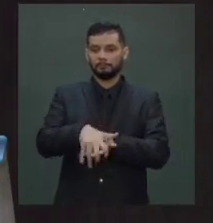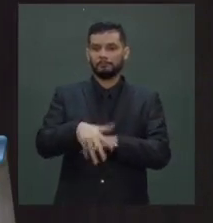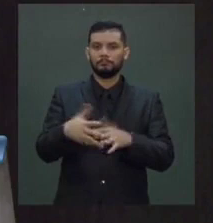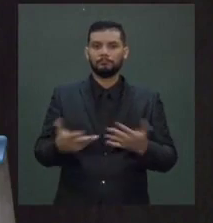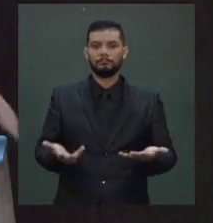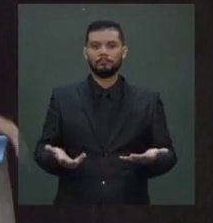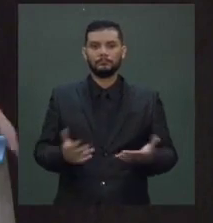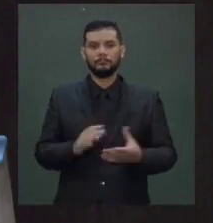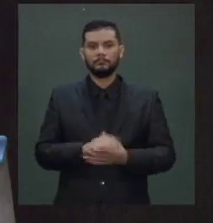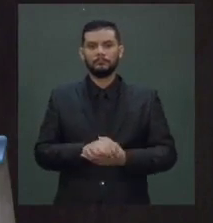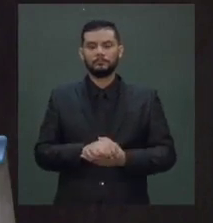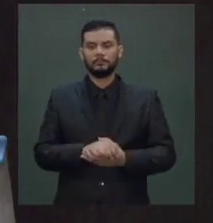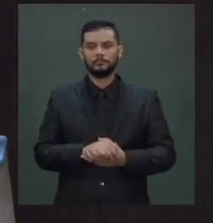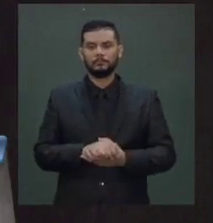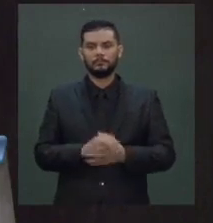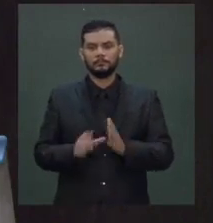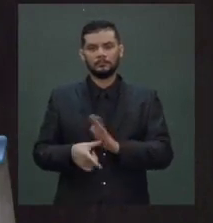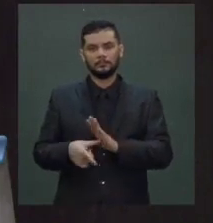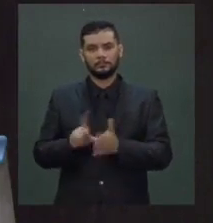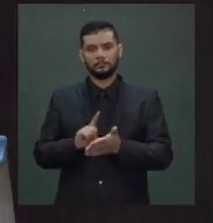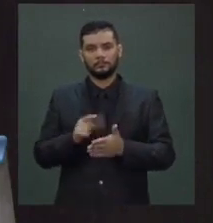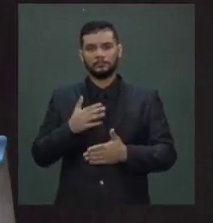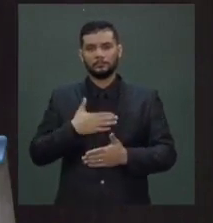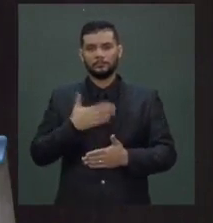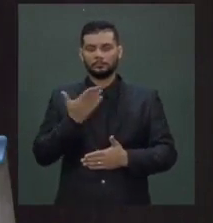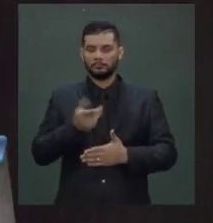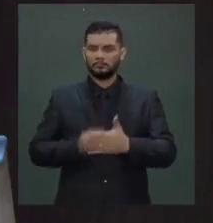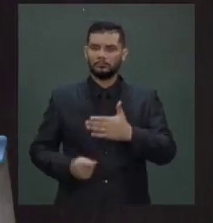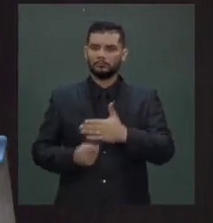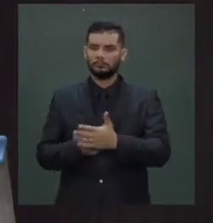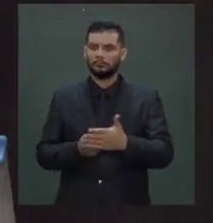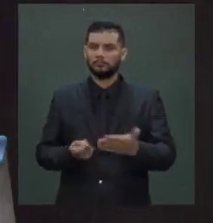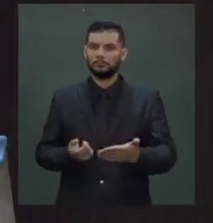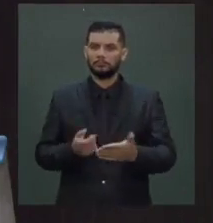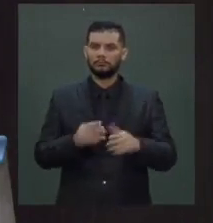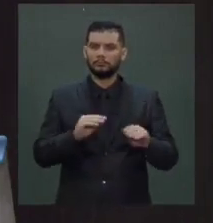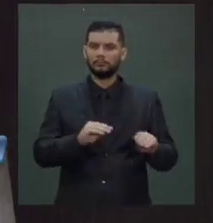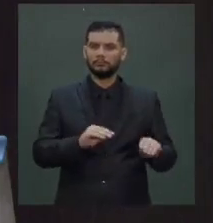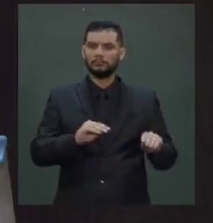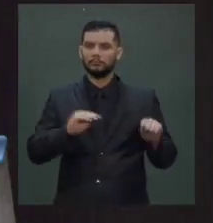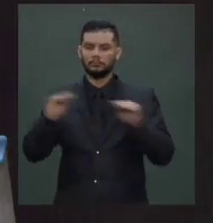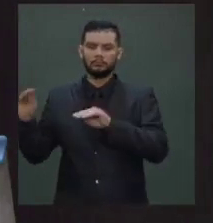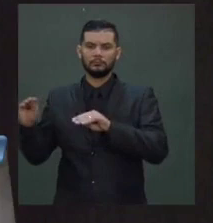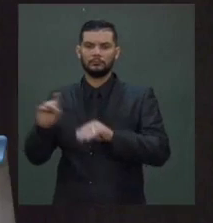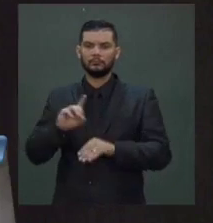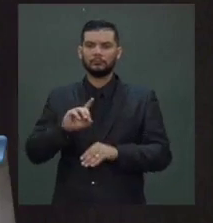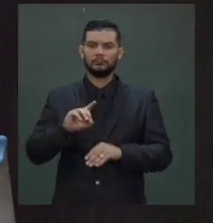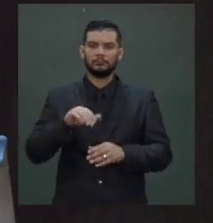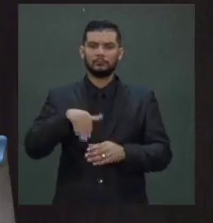De antemão, eu quero aqui reivindicar o adiamento desta votação,